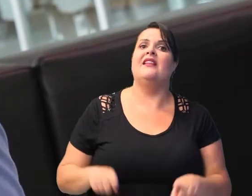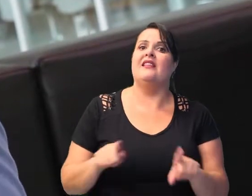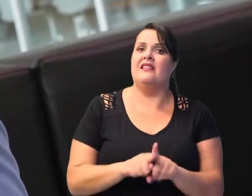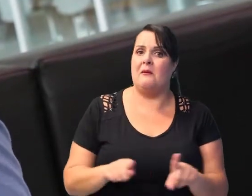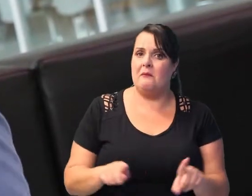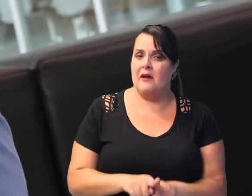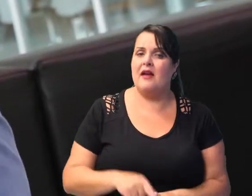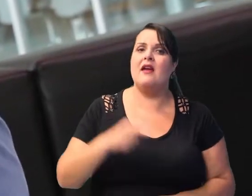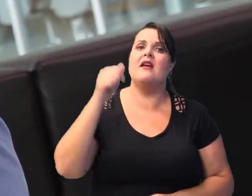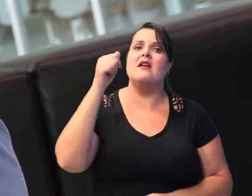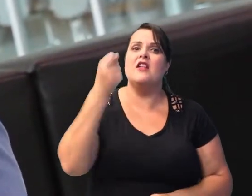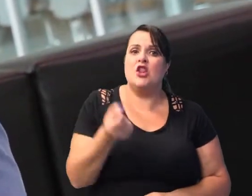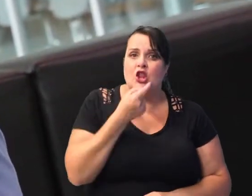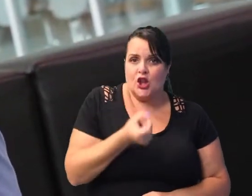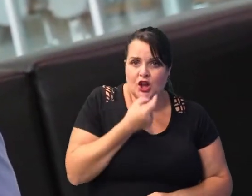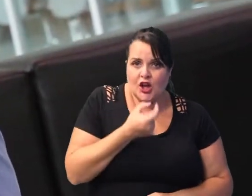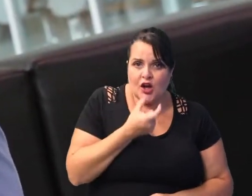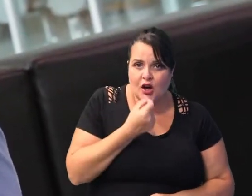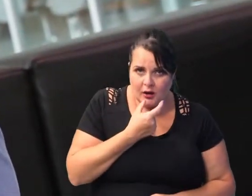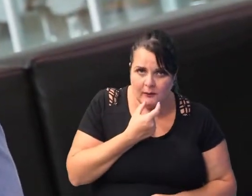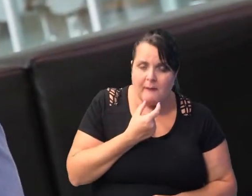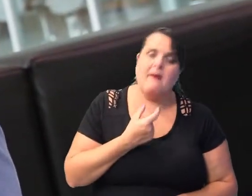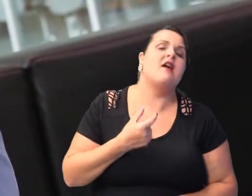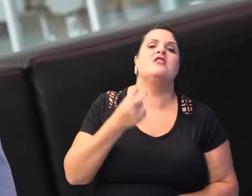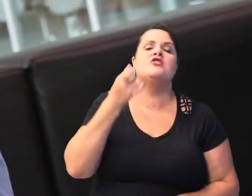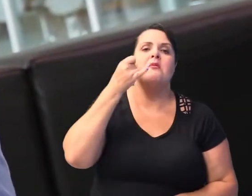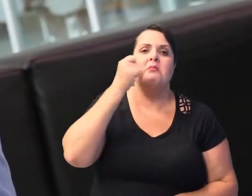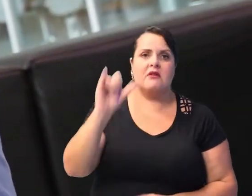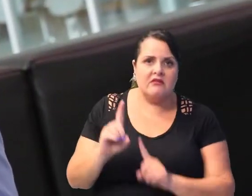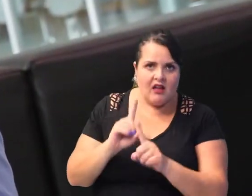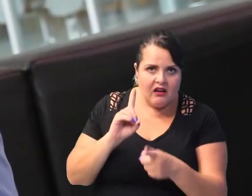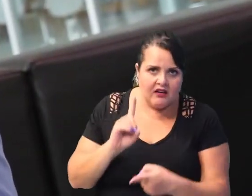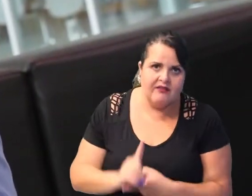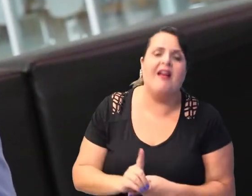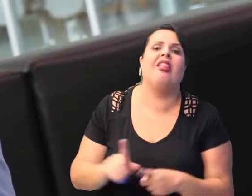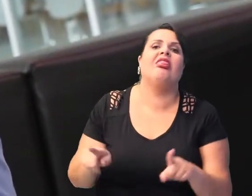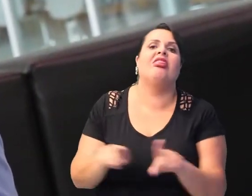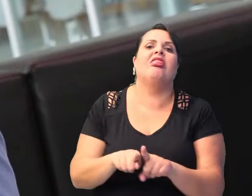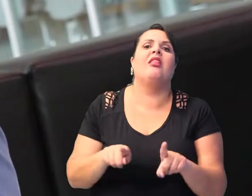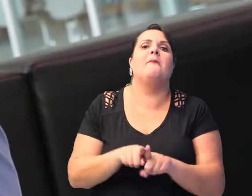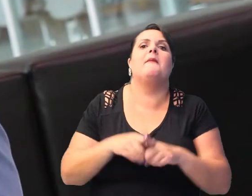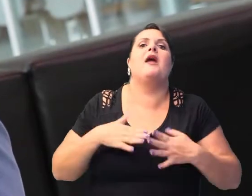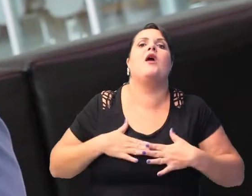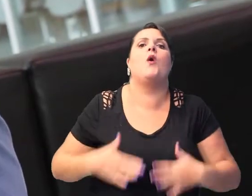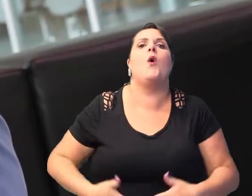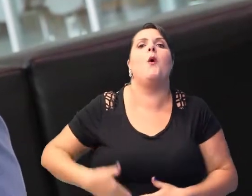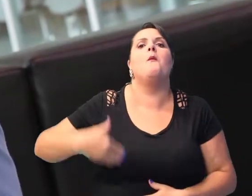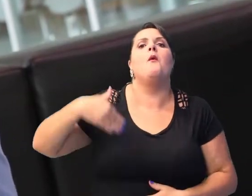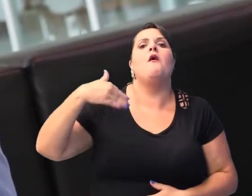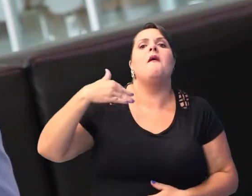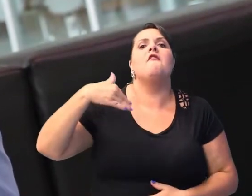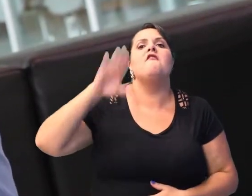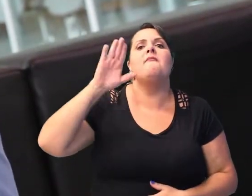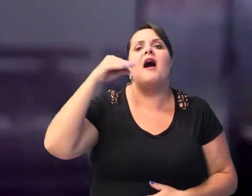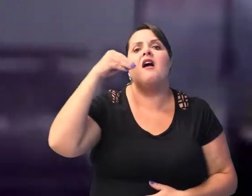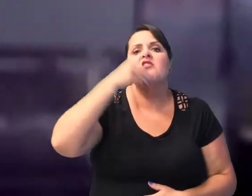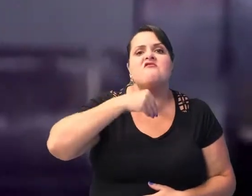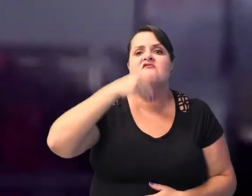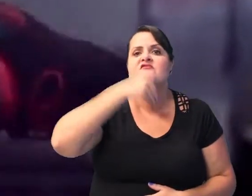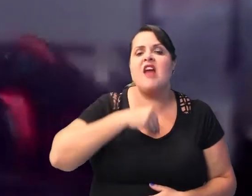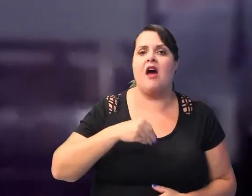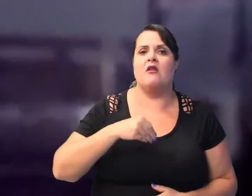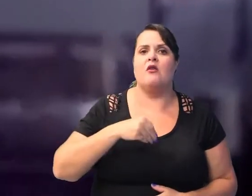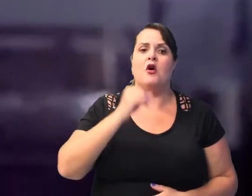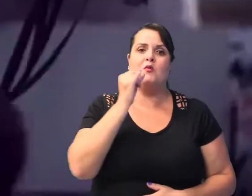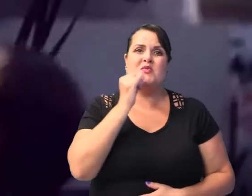perder força usando anticoncepcional a isso é importante é posto se você tem um atleta de koff e que ela